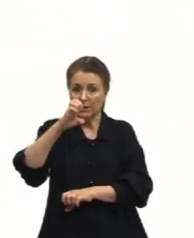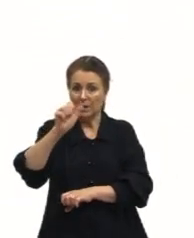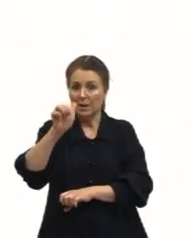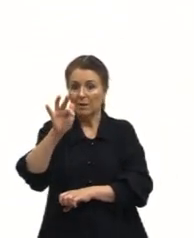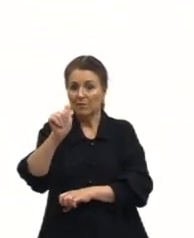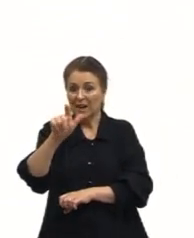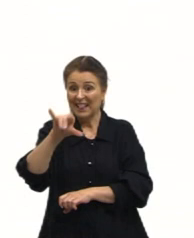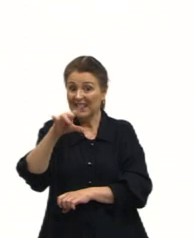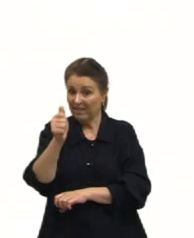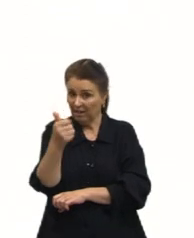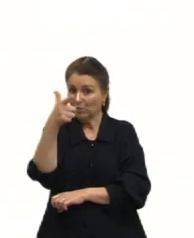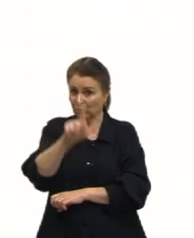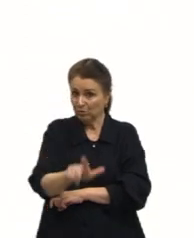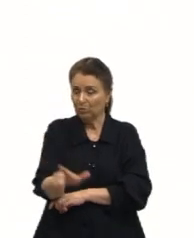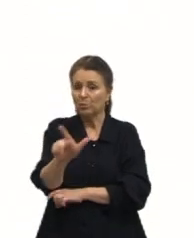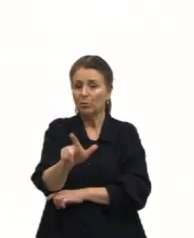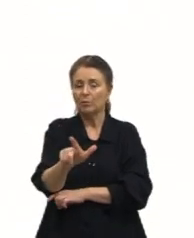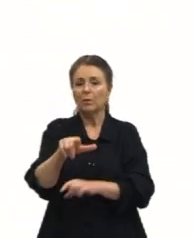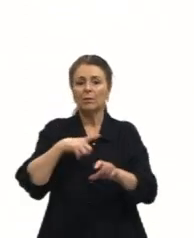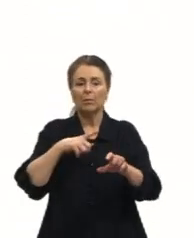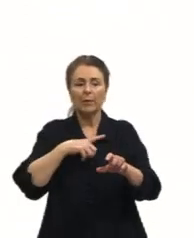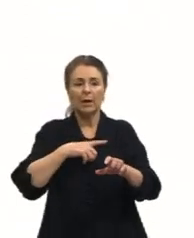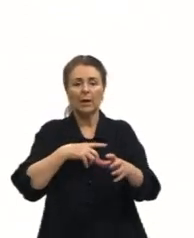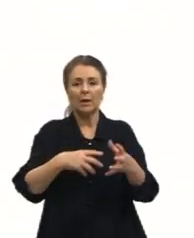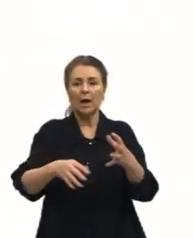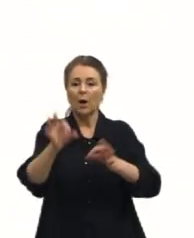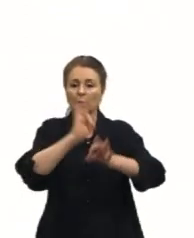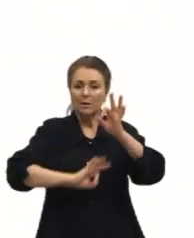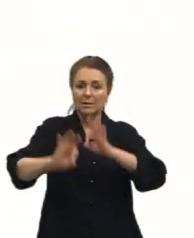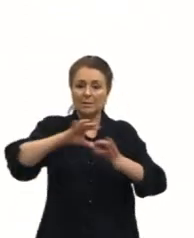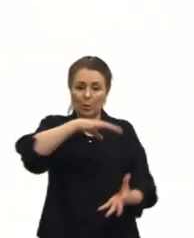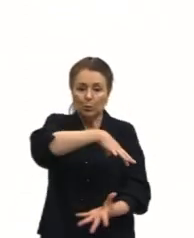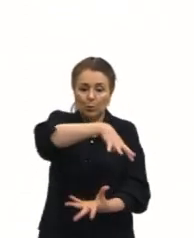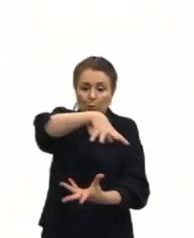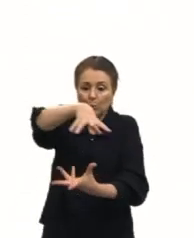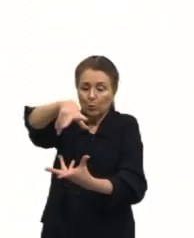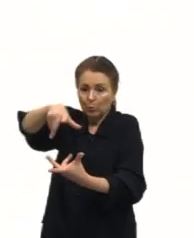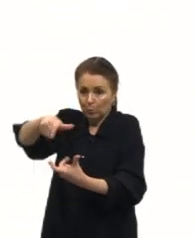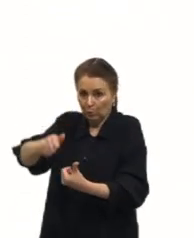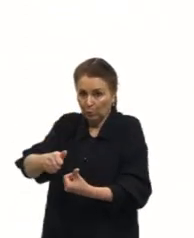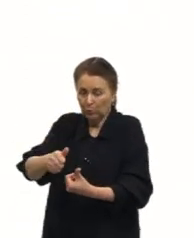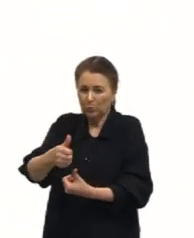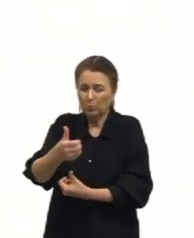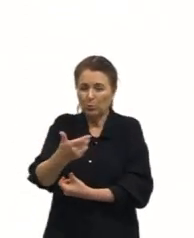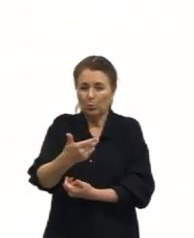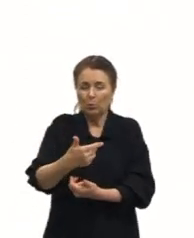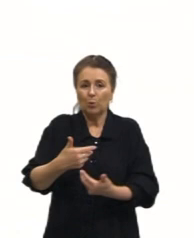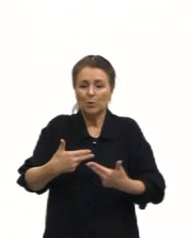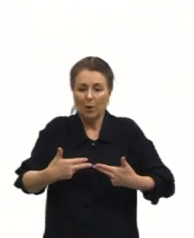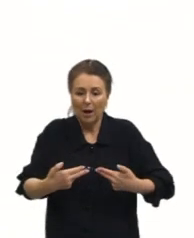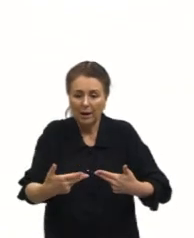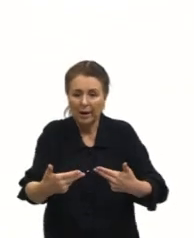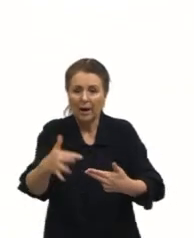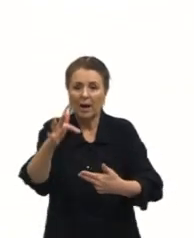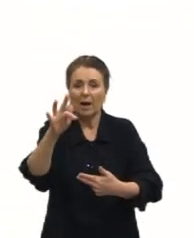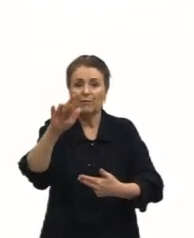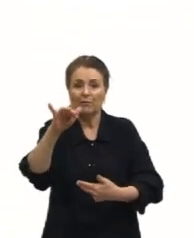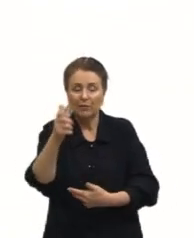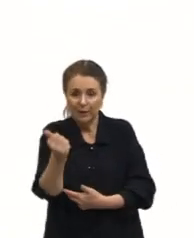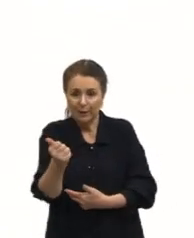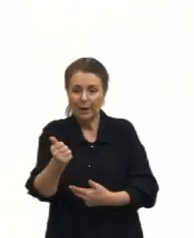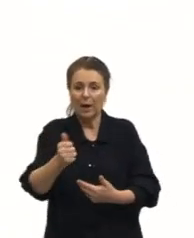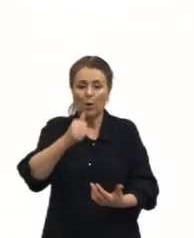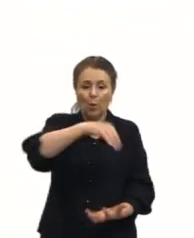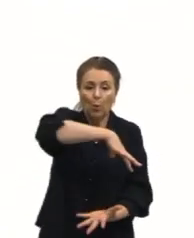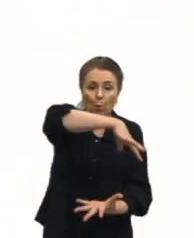a nova ordem mundial por exemplo a 68 né com essa questão da Nova Ordem Mundial então nós vimos né Guerra Fria sobre o mundo bipolarizado